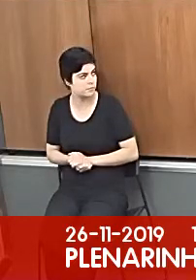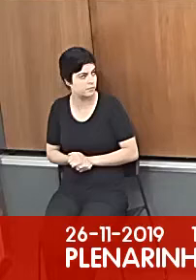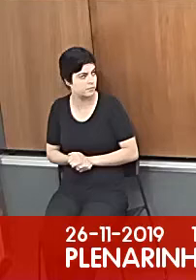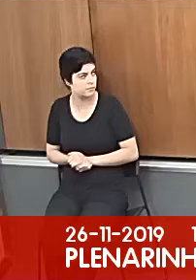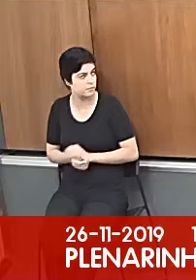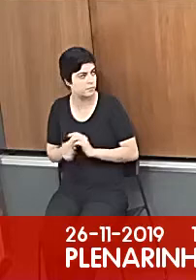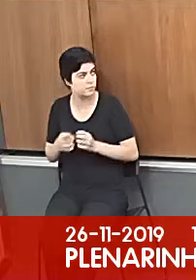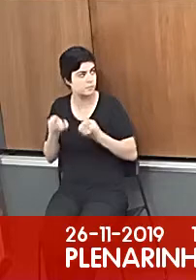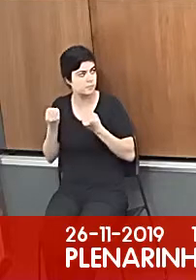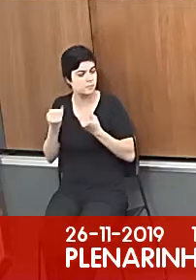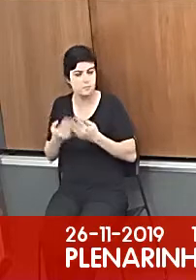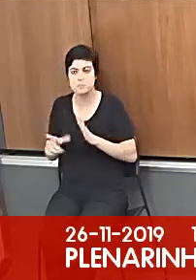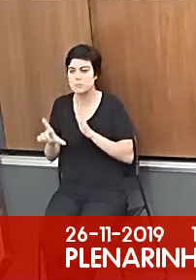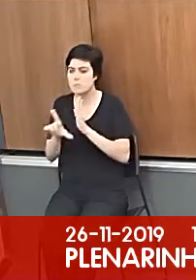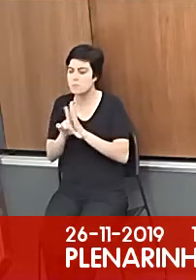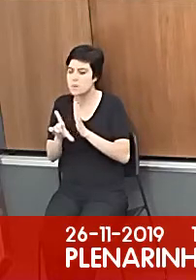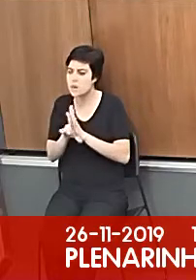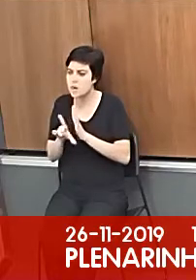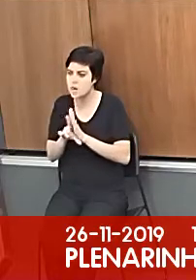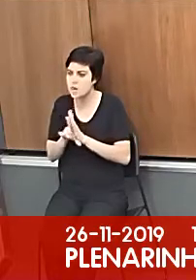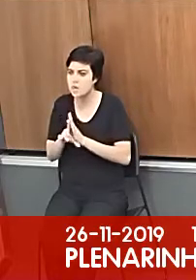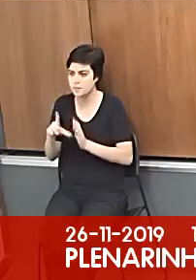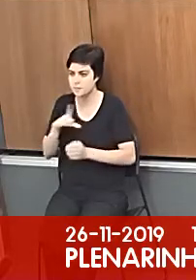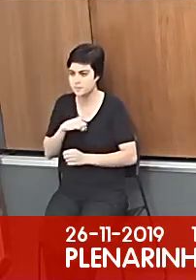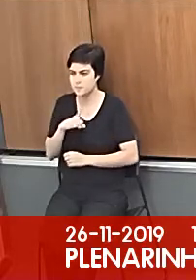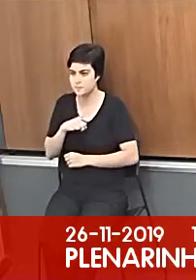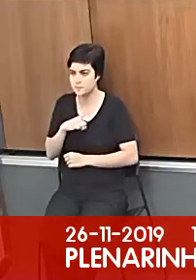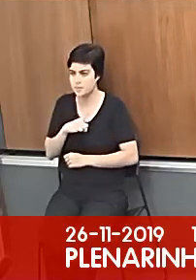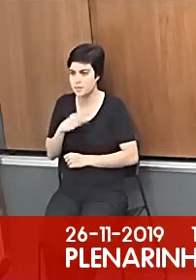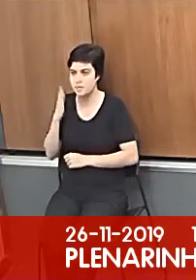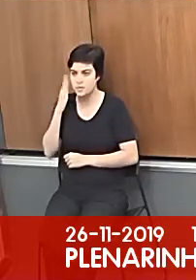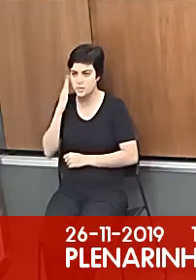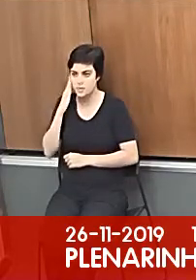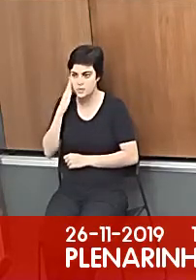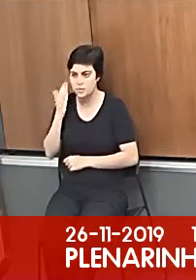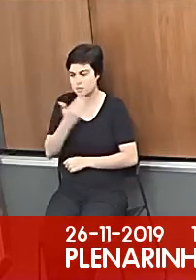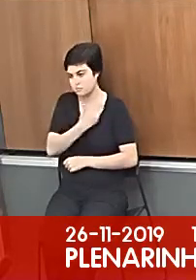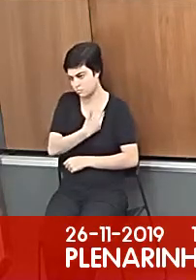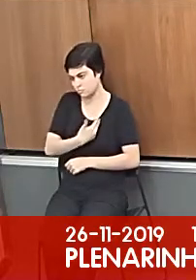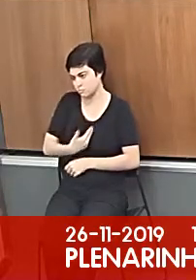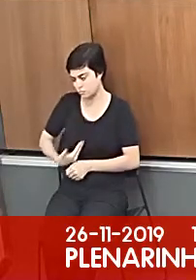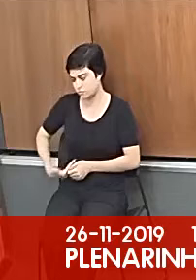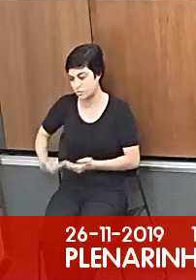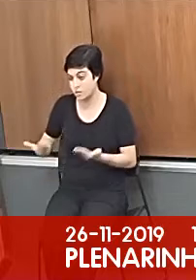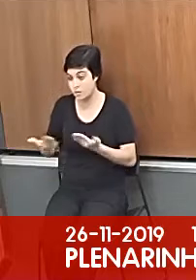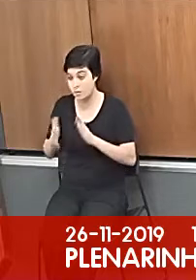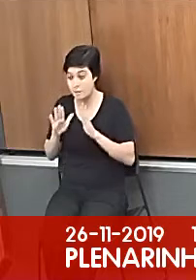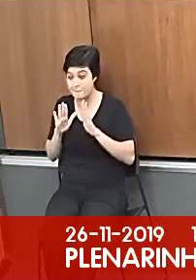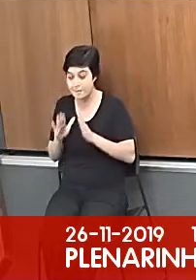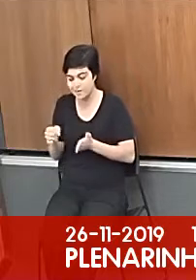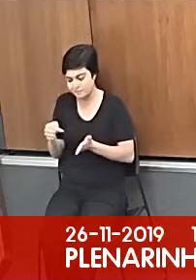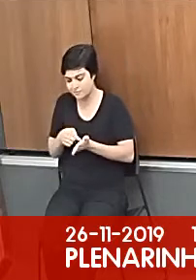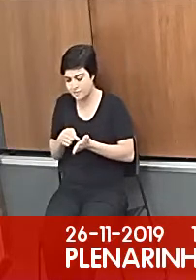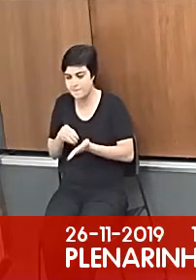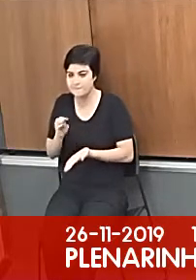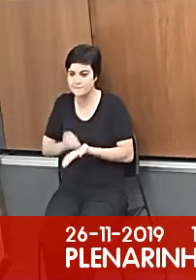Você está dizendo de uma lei municipal? Sim, eu sei que estamos em nível estadual, mas eu acho que uma coisa não está